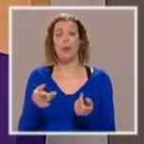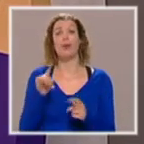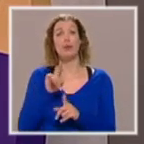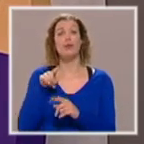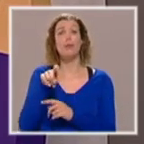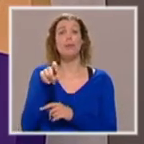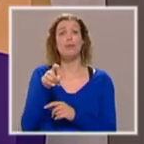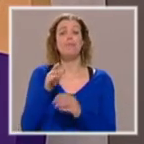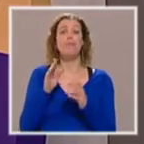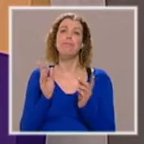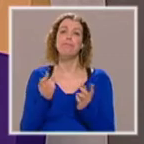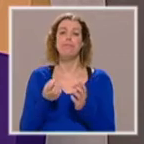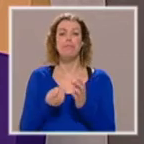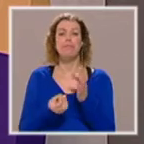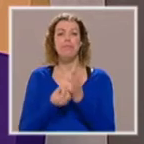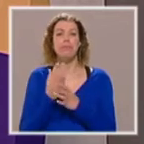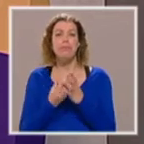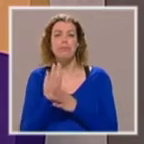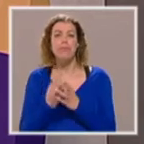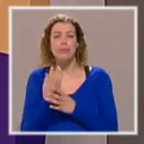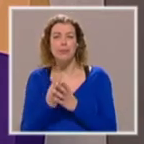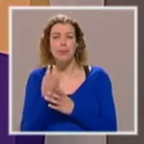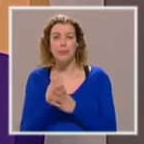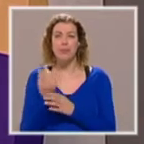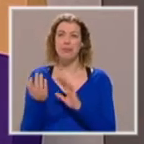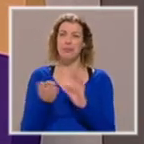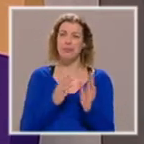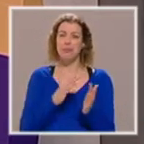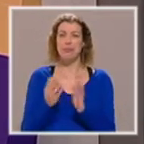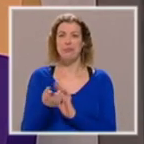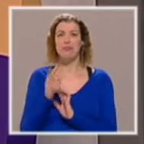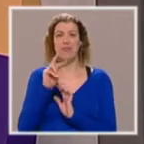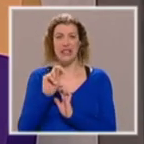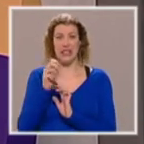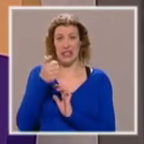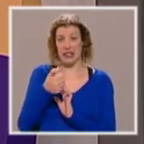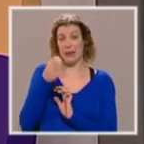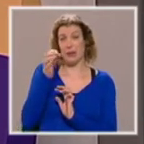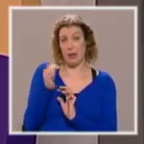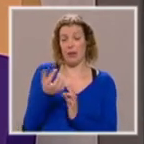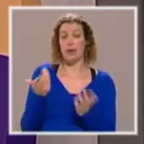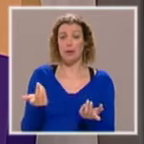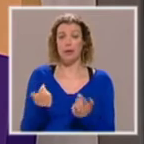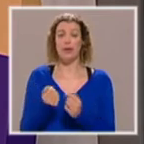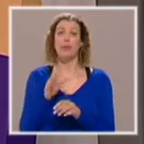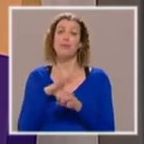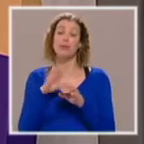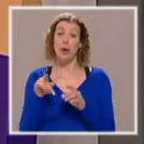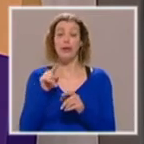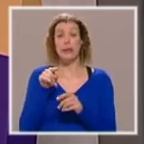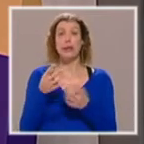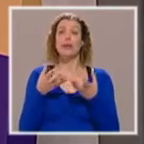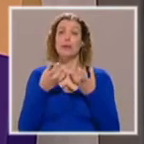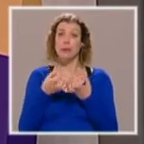os espermatozoides produzem-se a temperaturas por volta dos 35 graus, o que justifica que os testículos